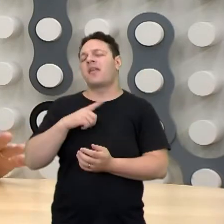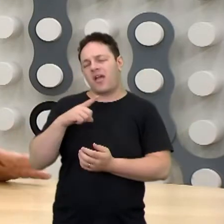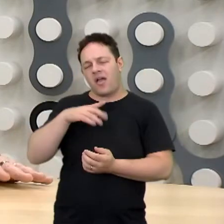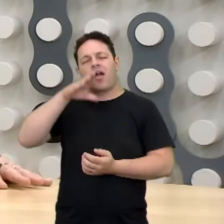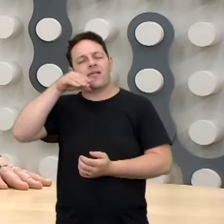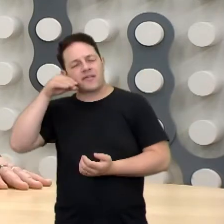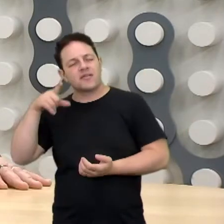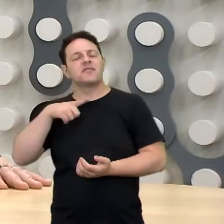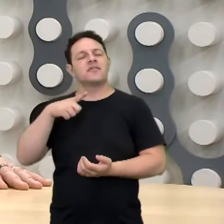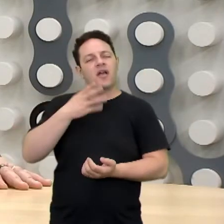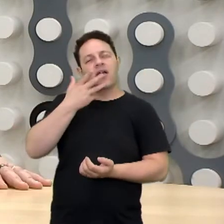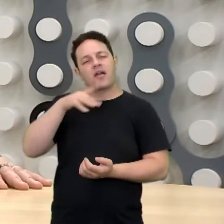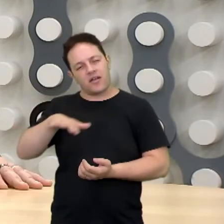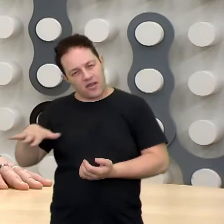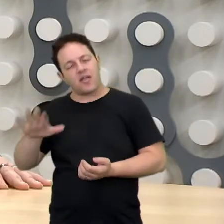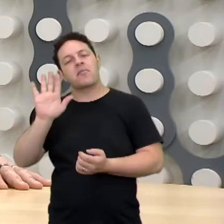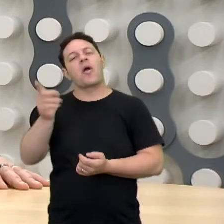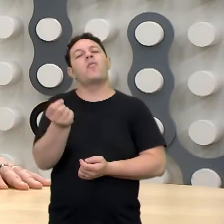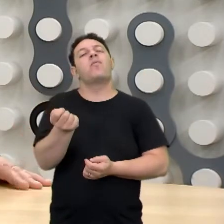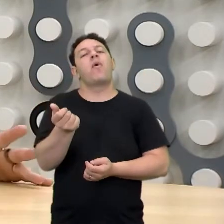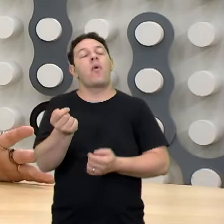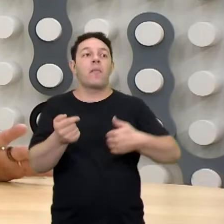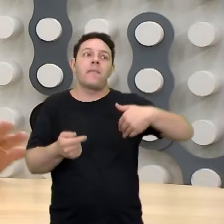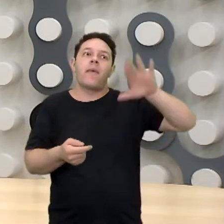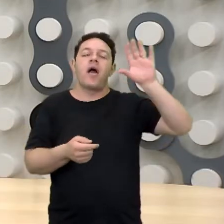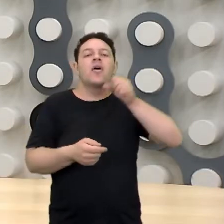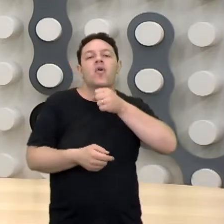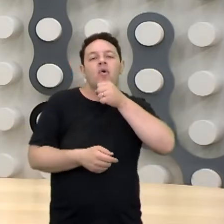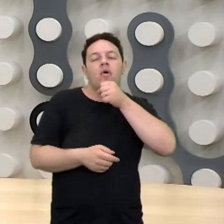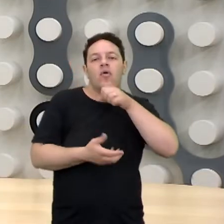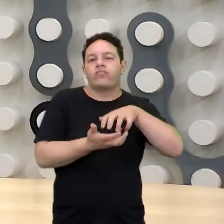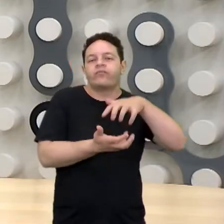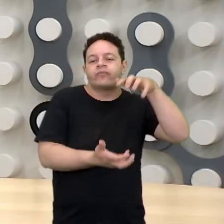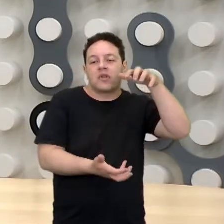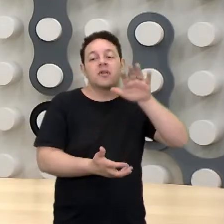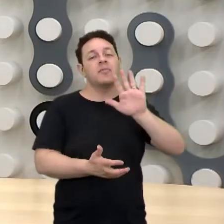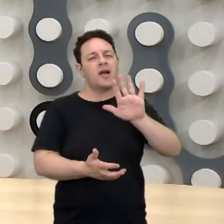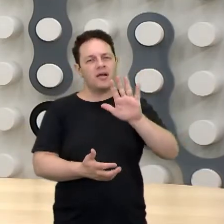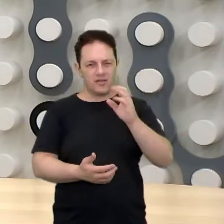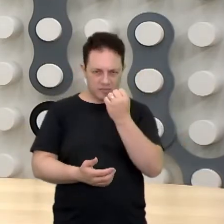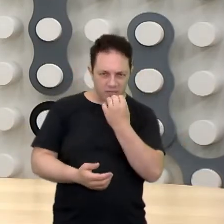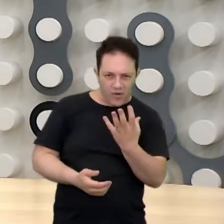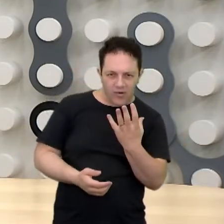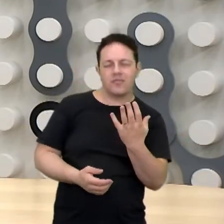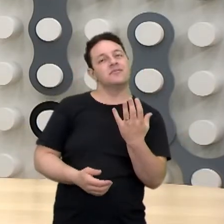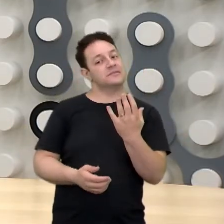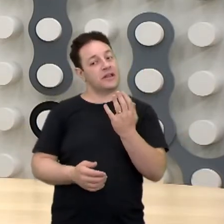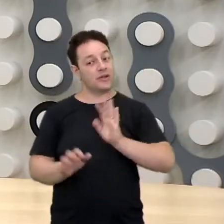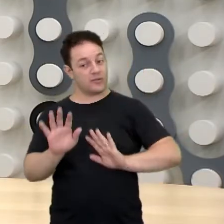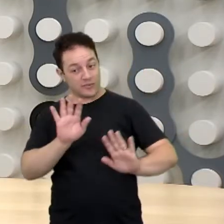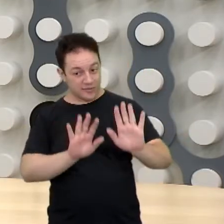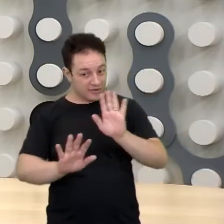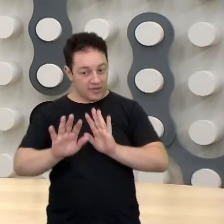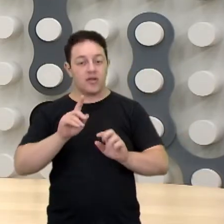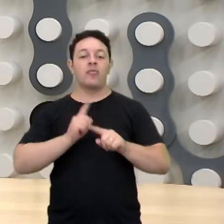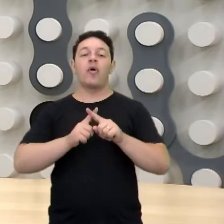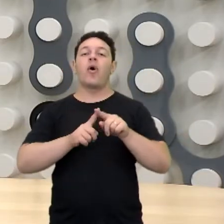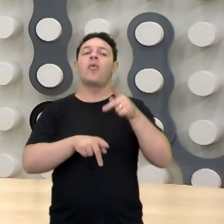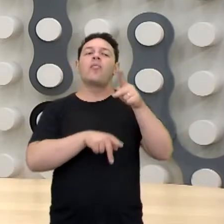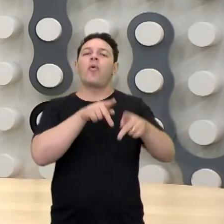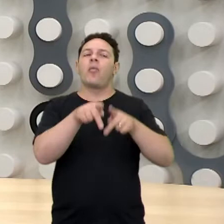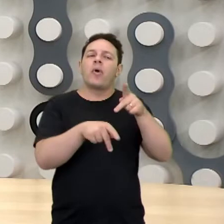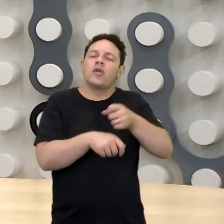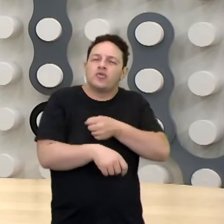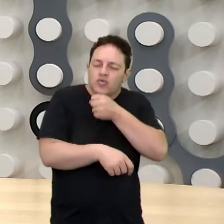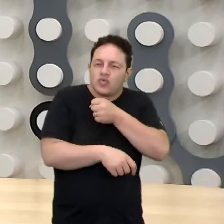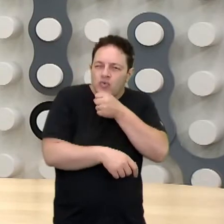aí, em 2100, mais ou menos, ser um país idoso. E aí tem que se tomar muito cuidado, né? Porque quando você fala, né, numa população idosa, você